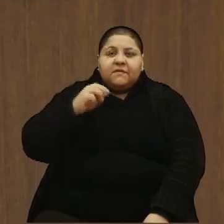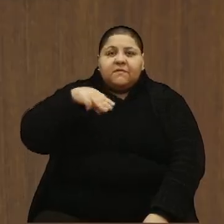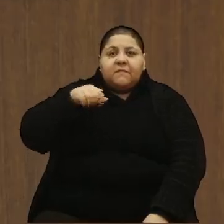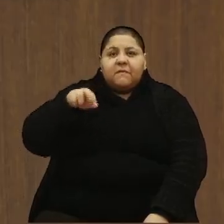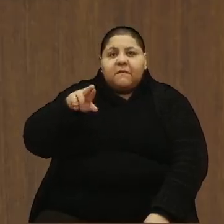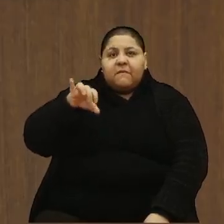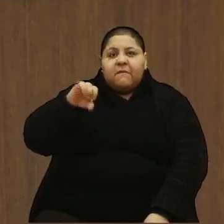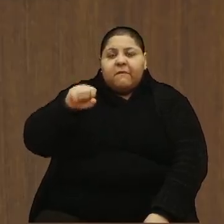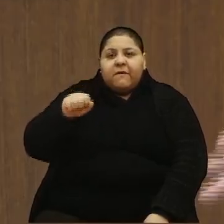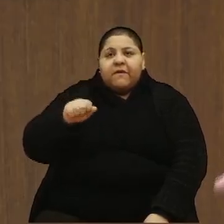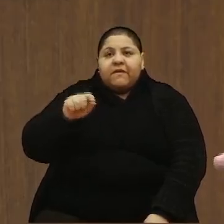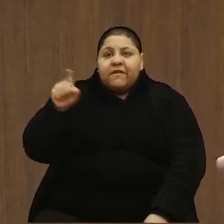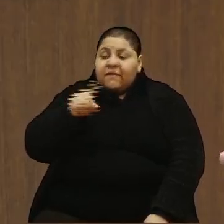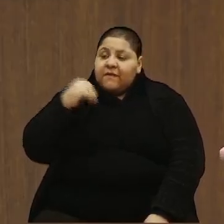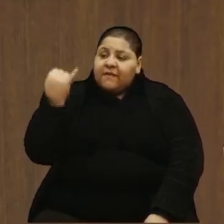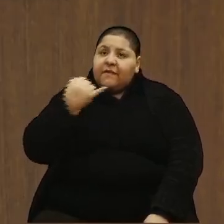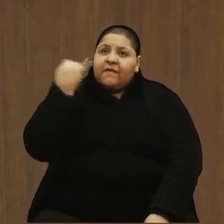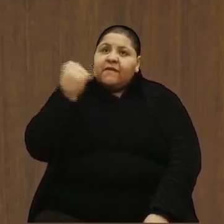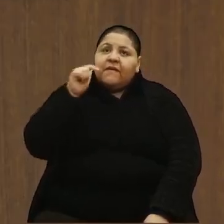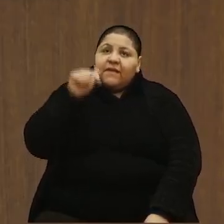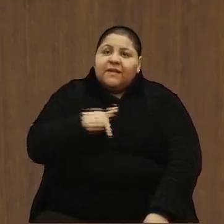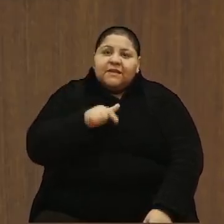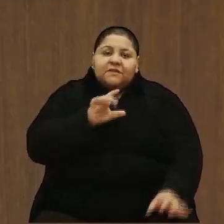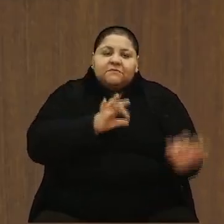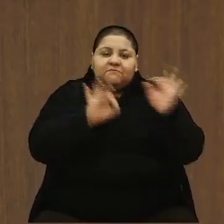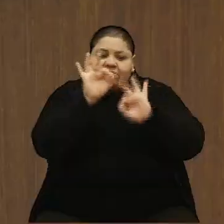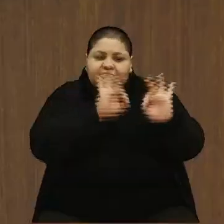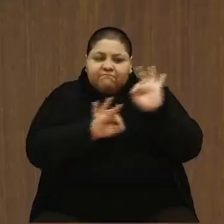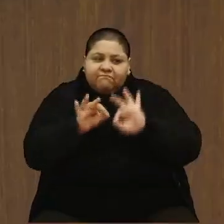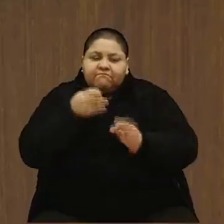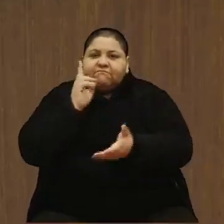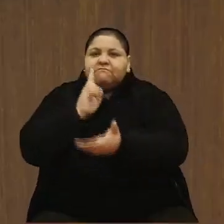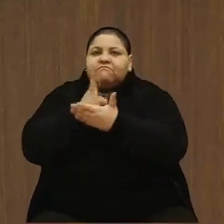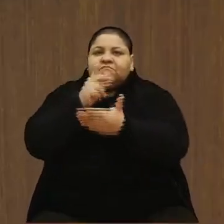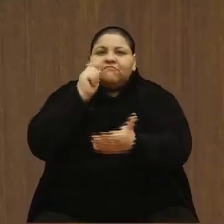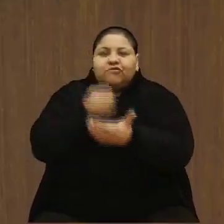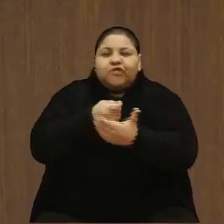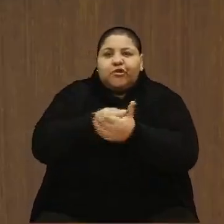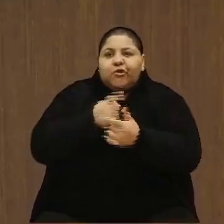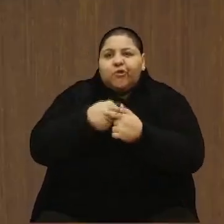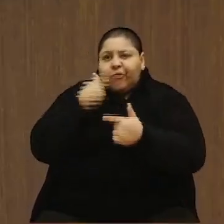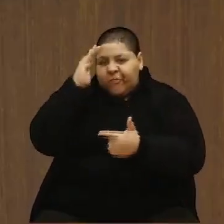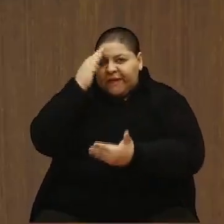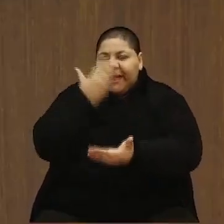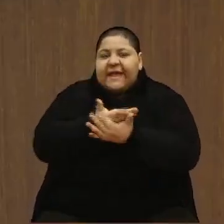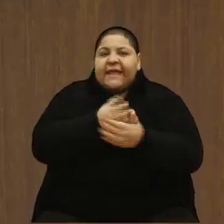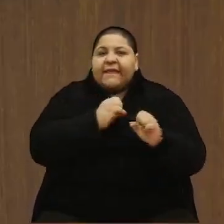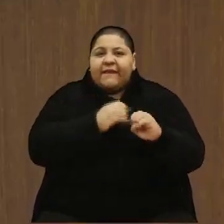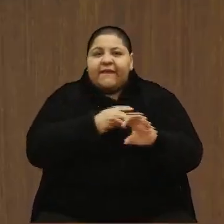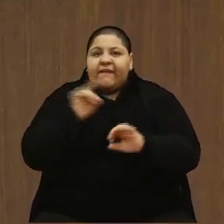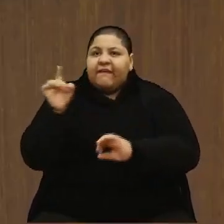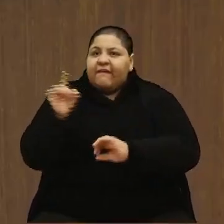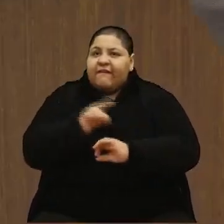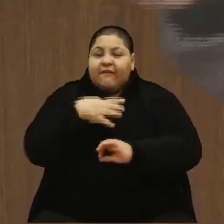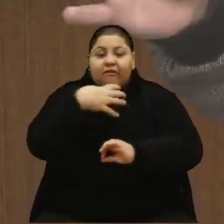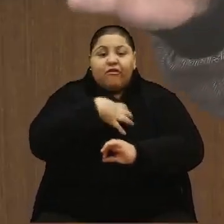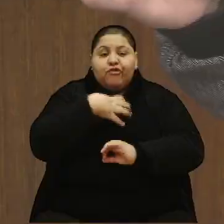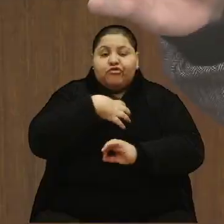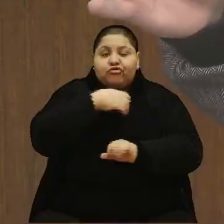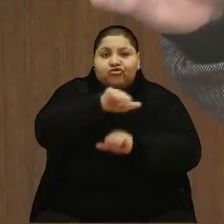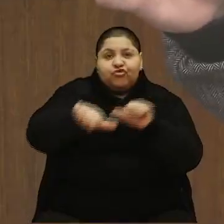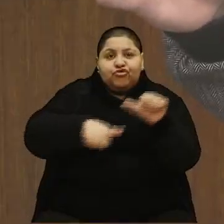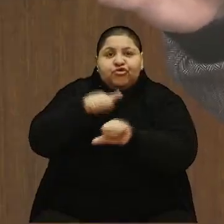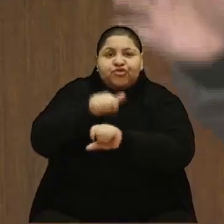que são peças importantes desse quebra-cabeça e que seguem na luta porque acreditam que a educação é a maior forma de transformação que